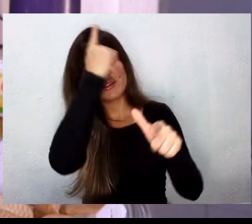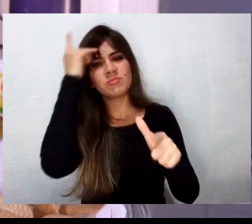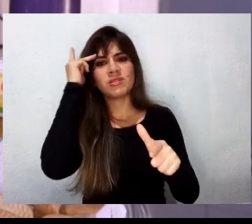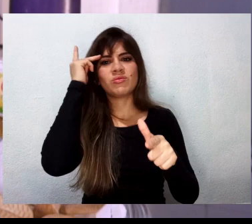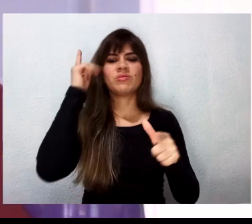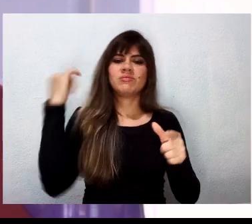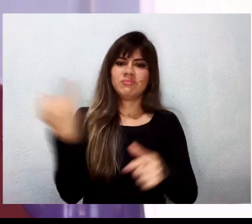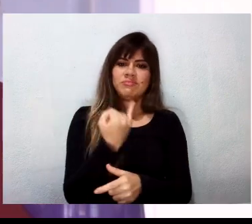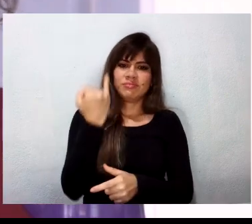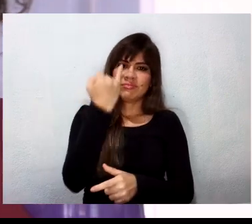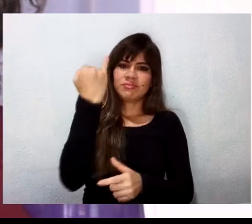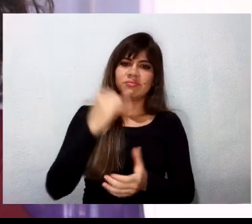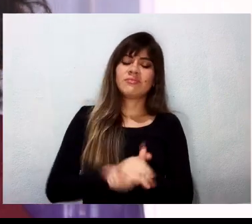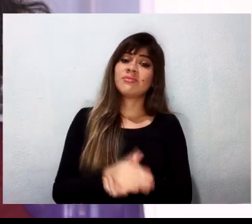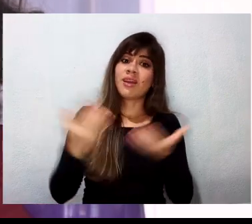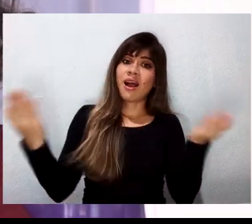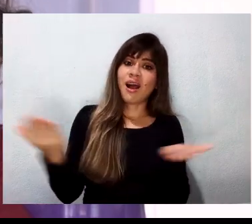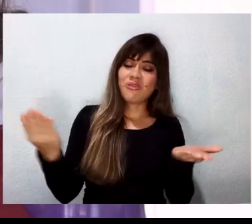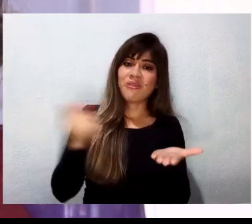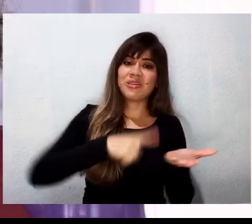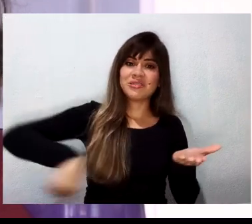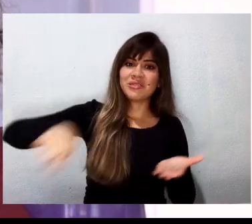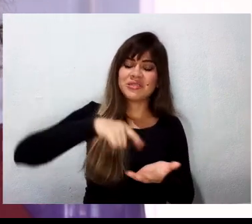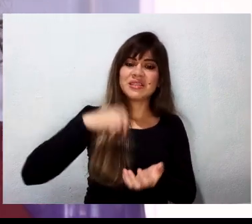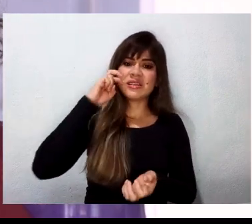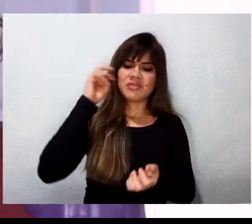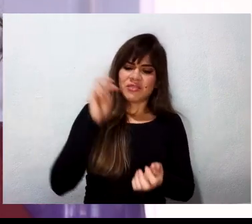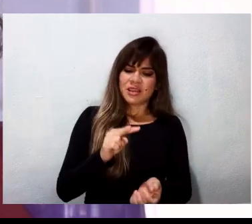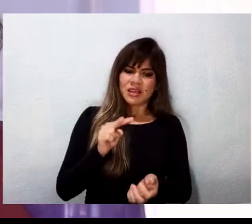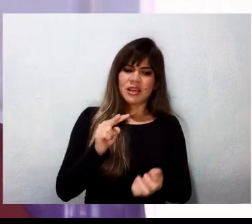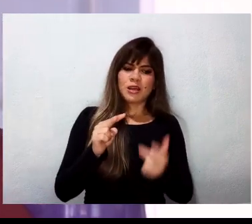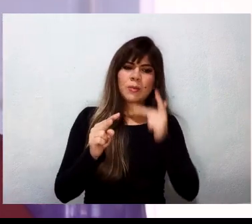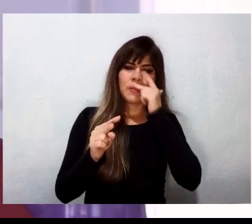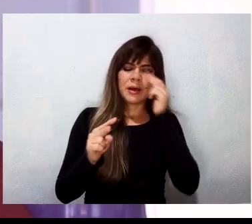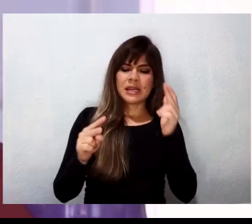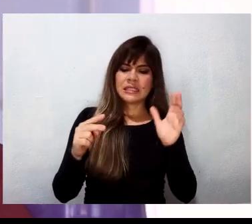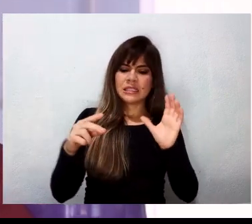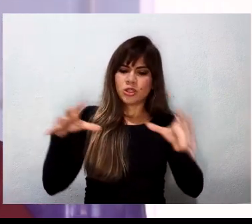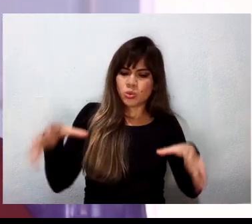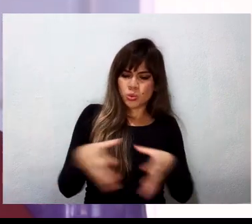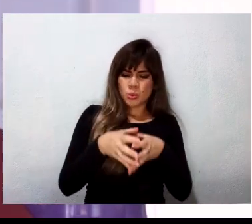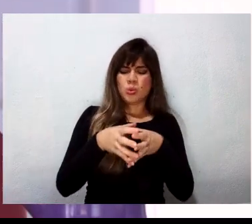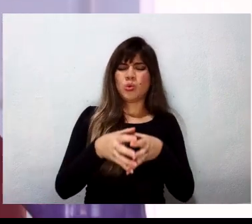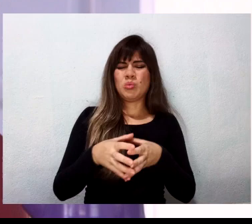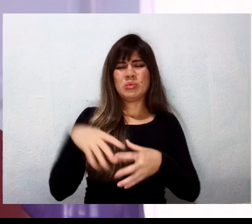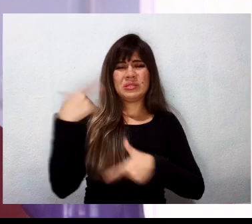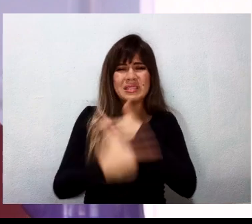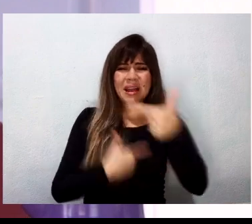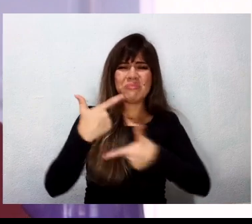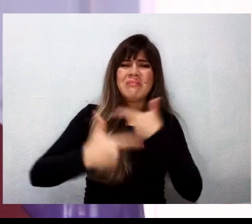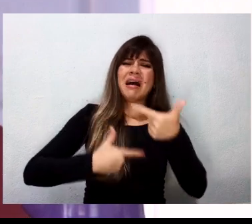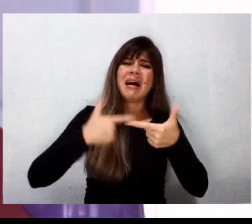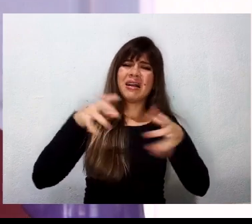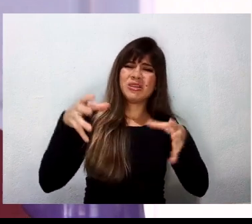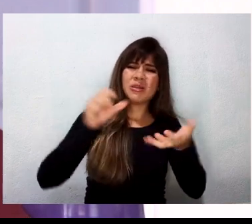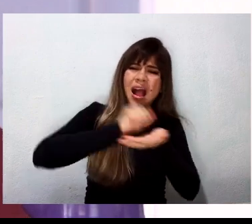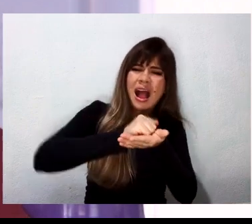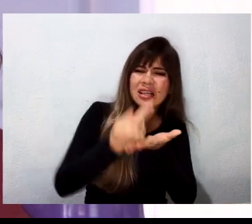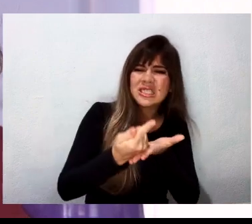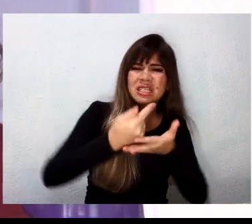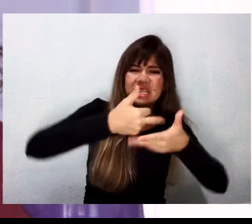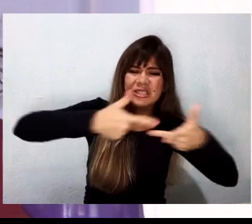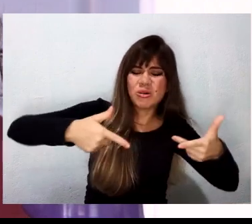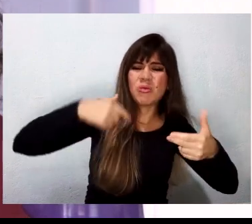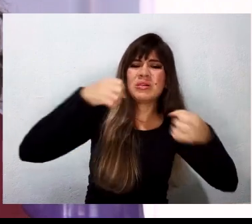pessoas, né? Silviane. E aí quando a gente se vê agora nesse momento, quando começa a afetar o grupo, o cancelamento de agendas